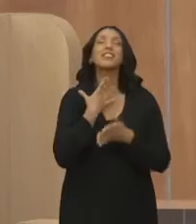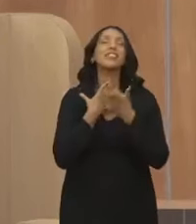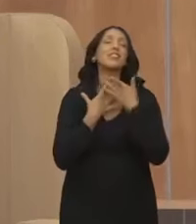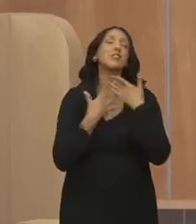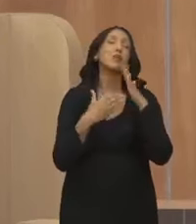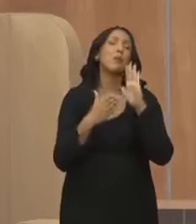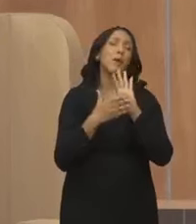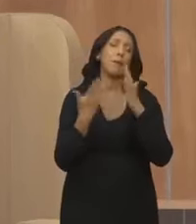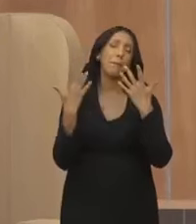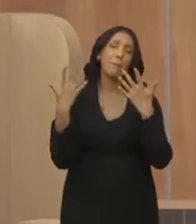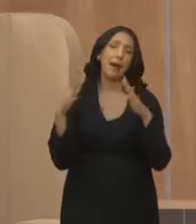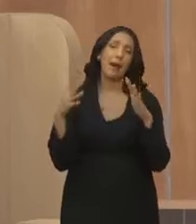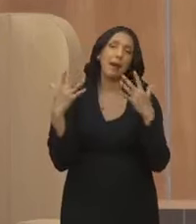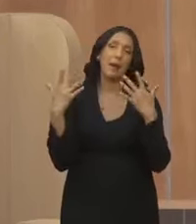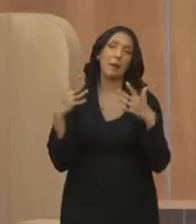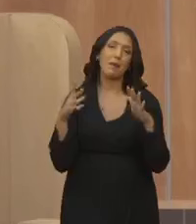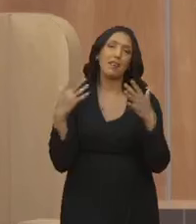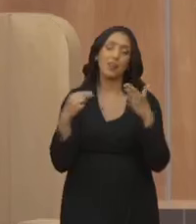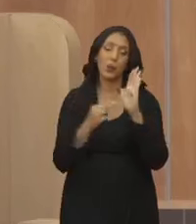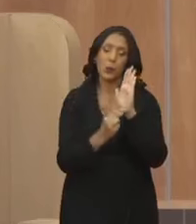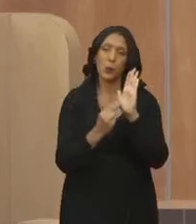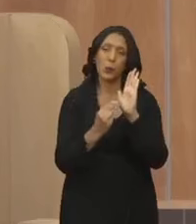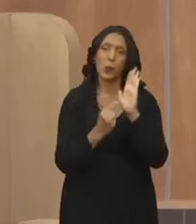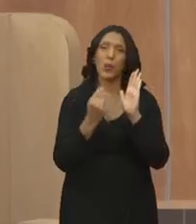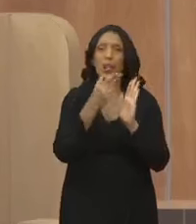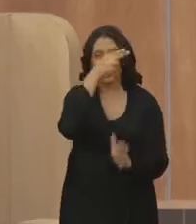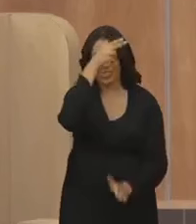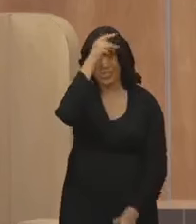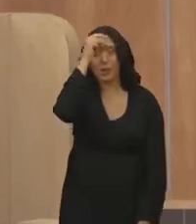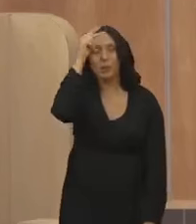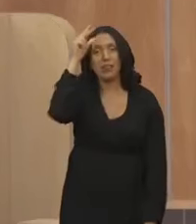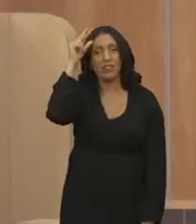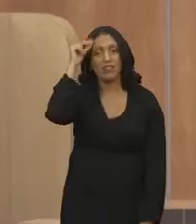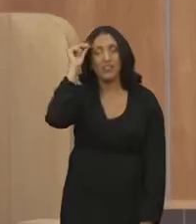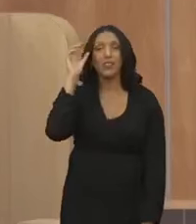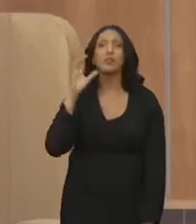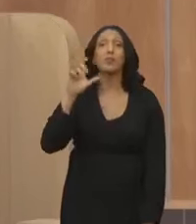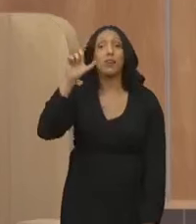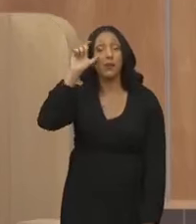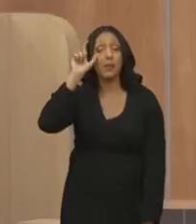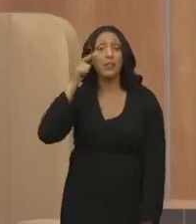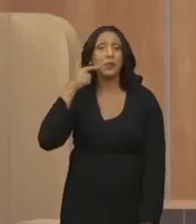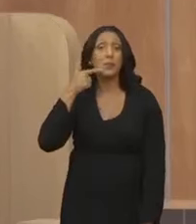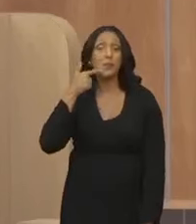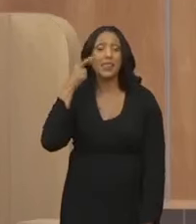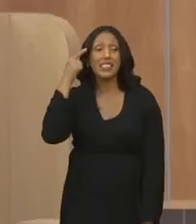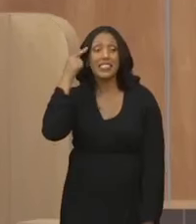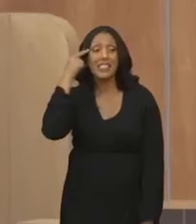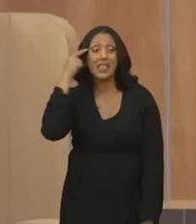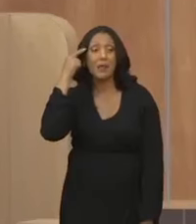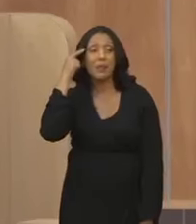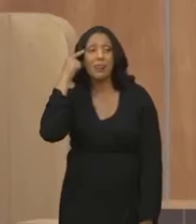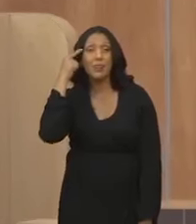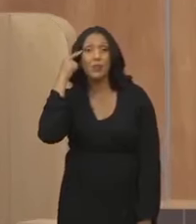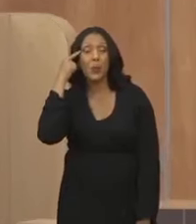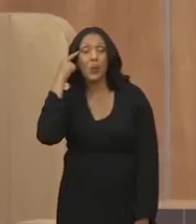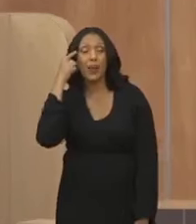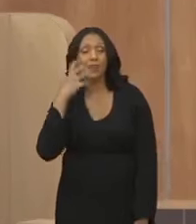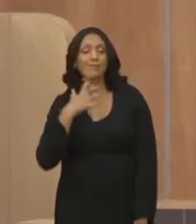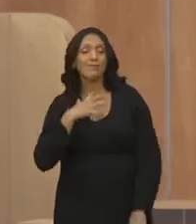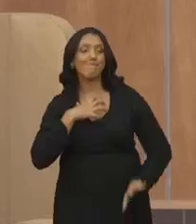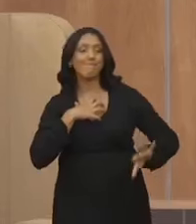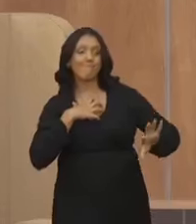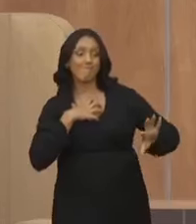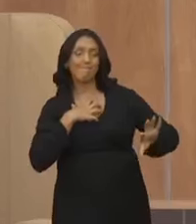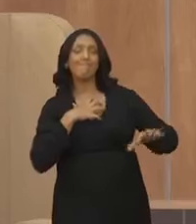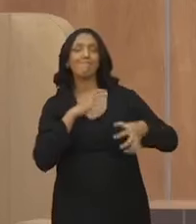uma vez o nosso prefeito Celso Florencio por ter pensado com carinho nesse bairro do Veranejal, tá ok, gente? Muito